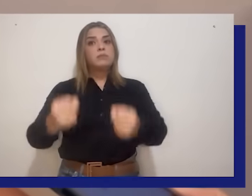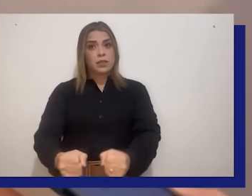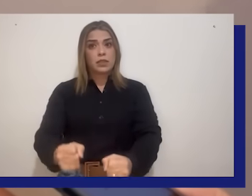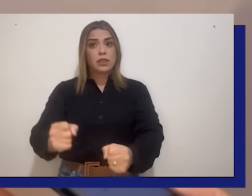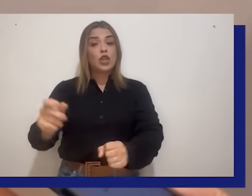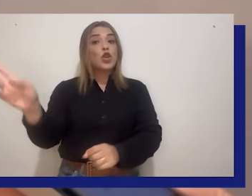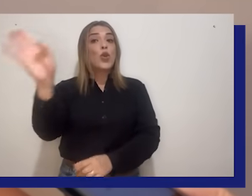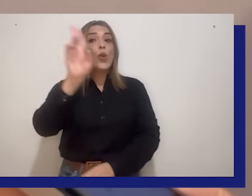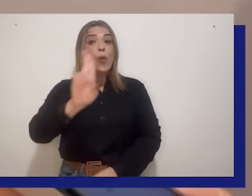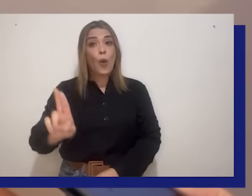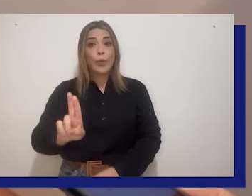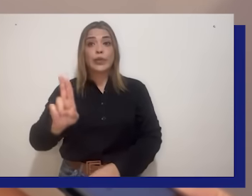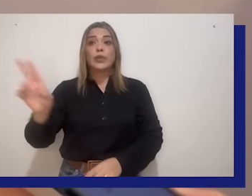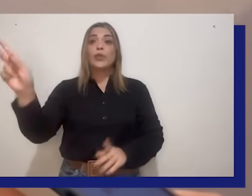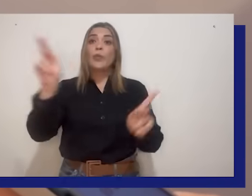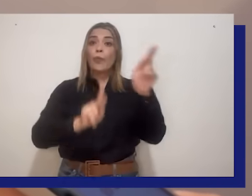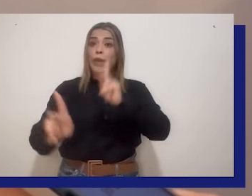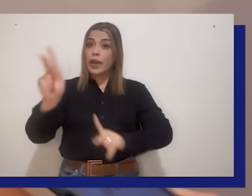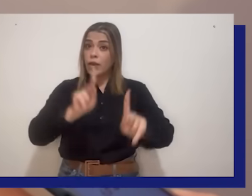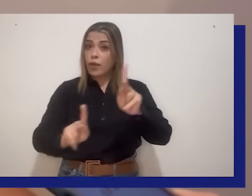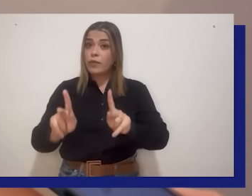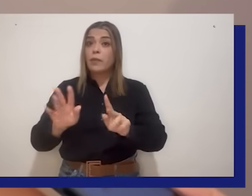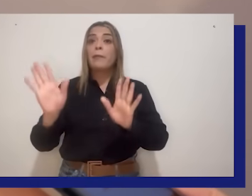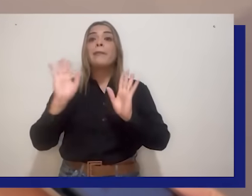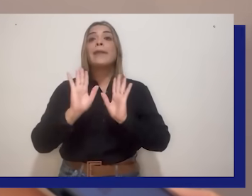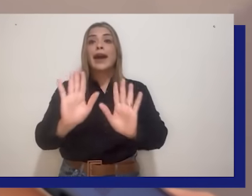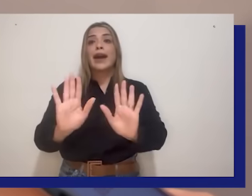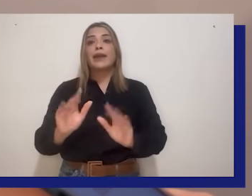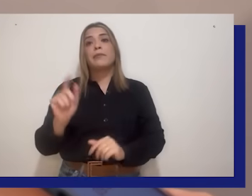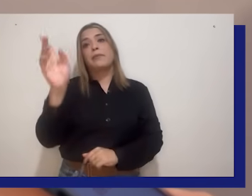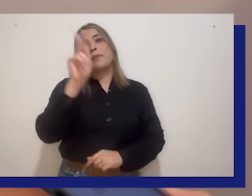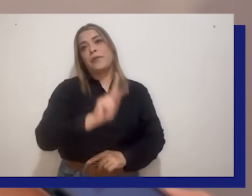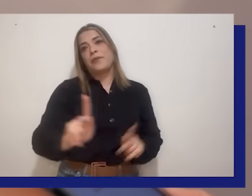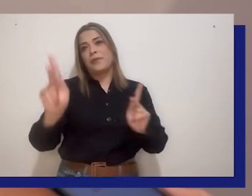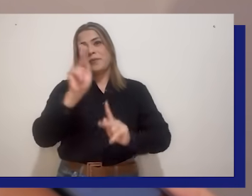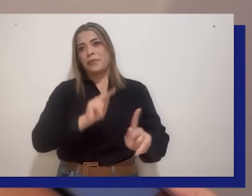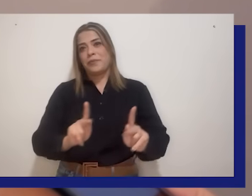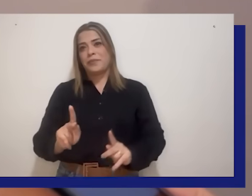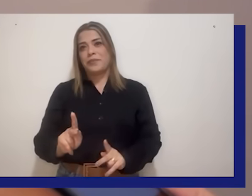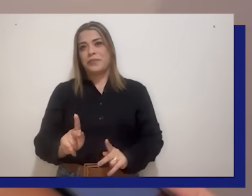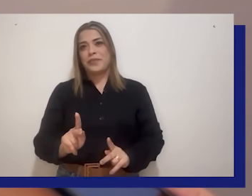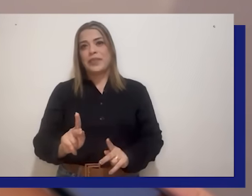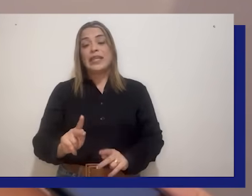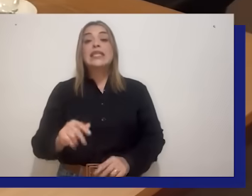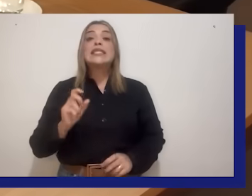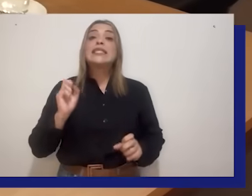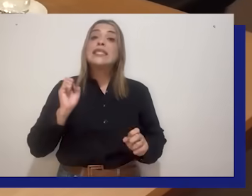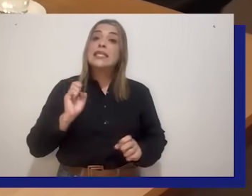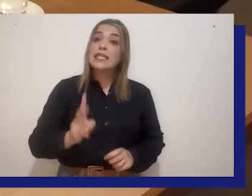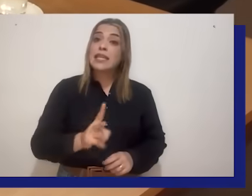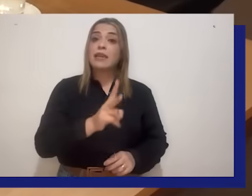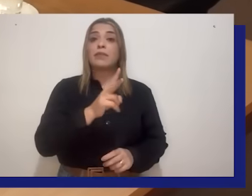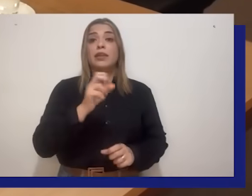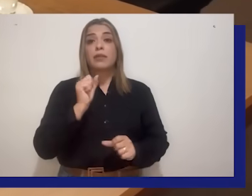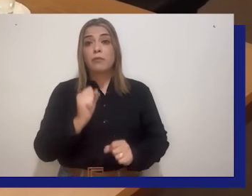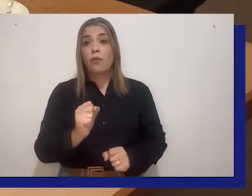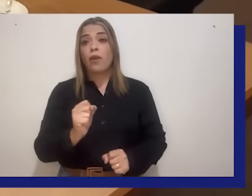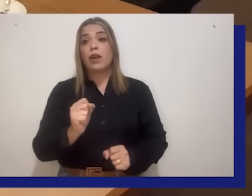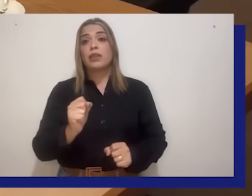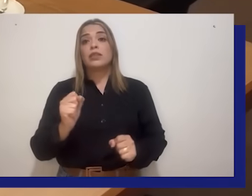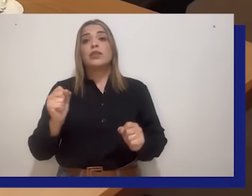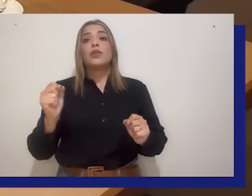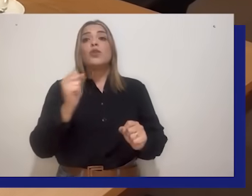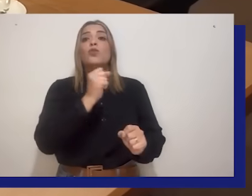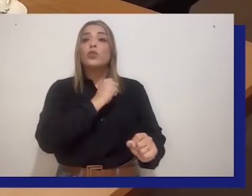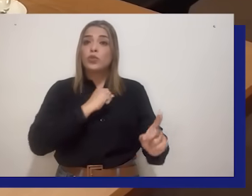do povo e para o povo. Por isso que as decisões judiciais, o quanto possível, elas devem estar aproximadas do sentimento constitucional